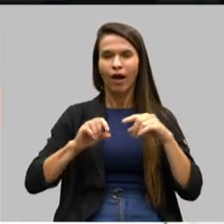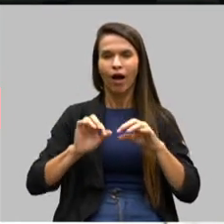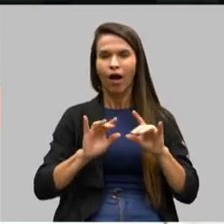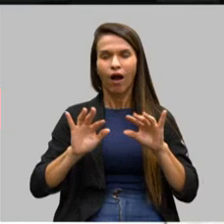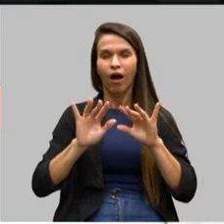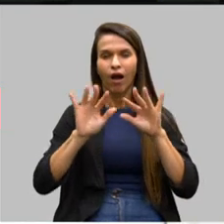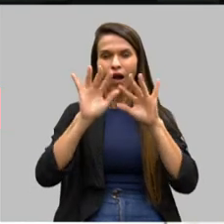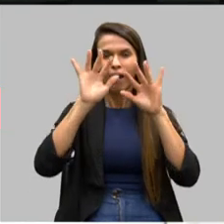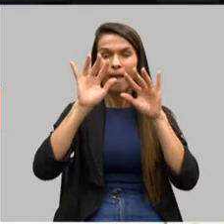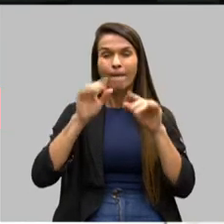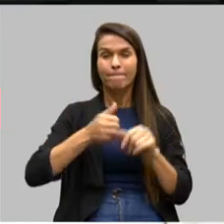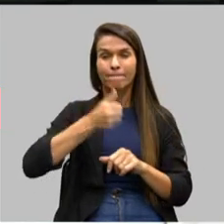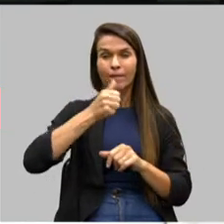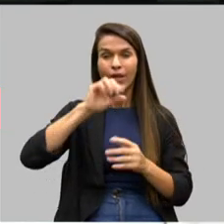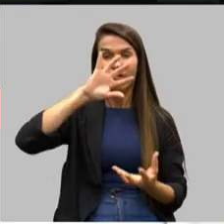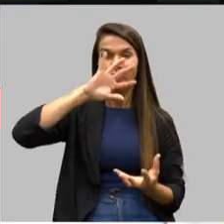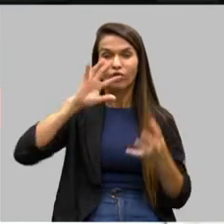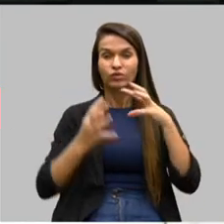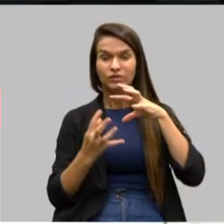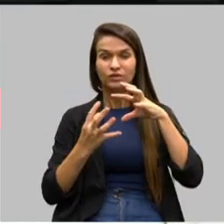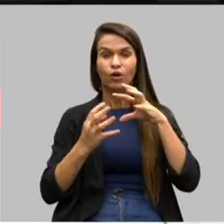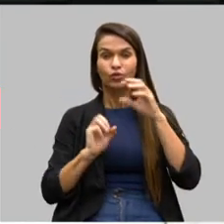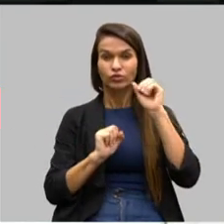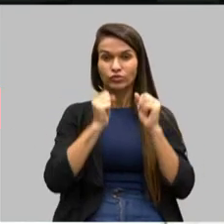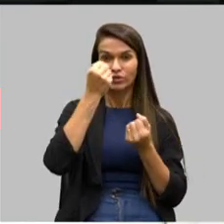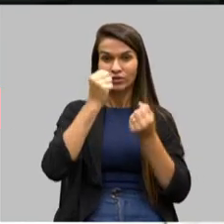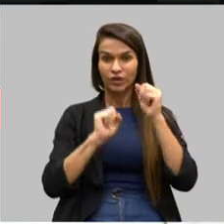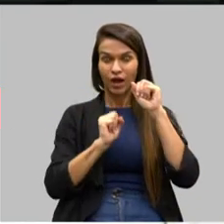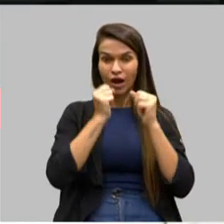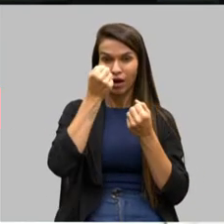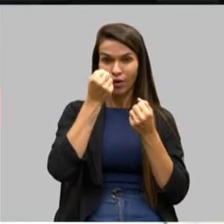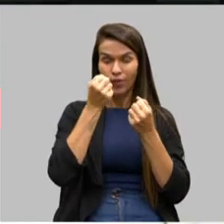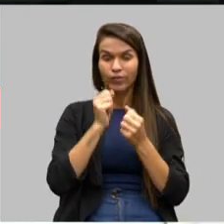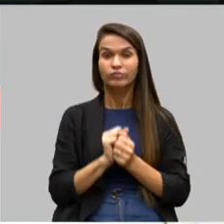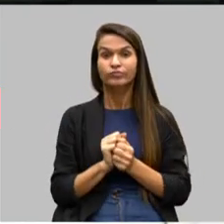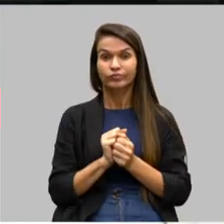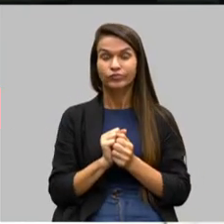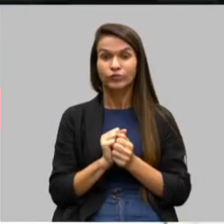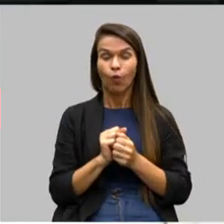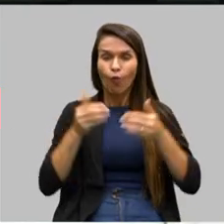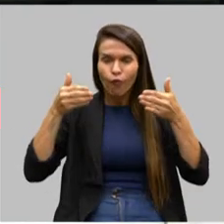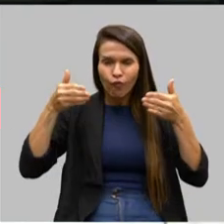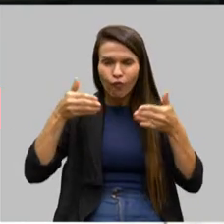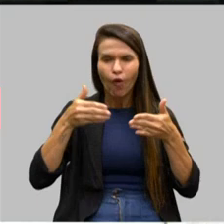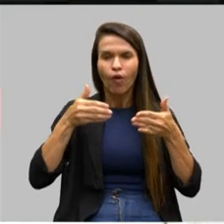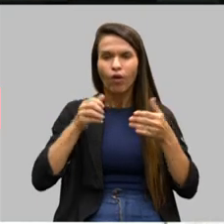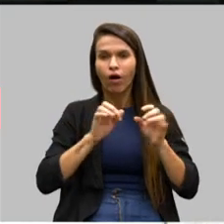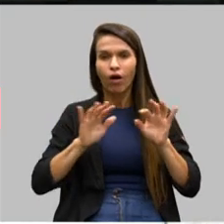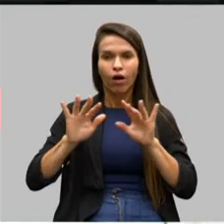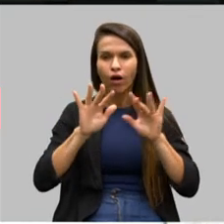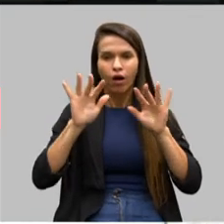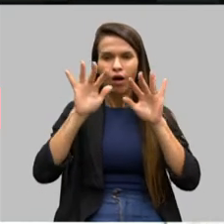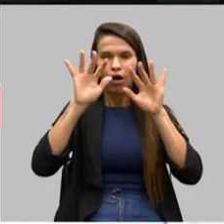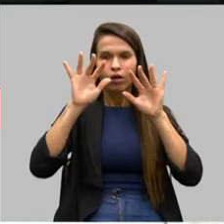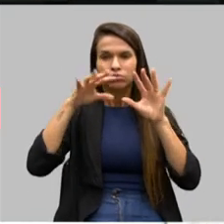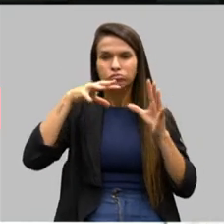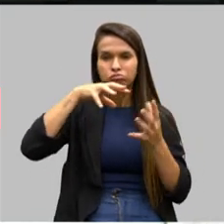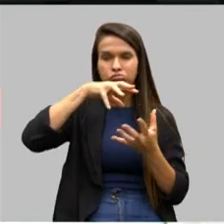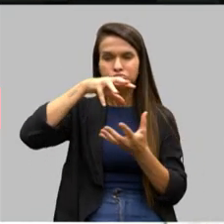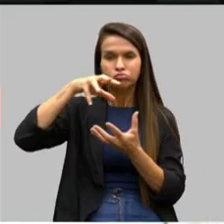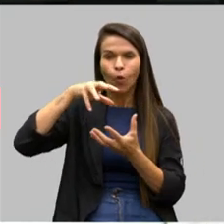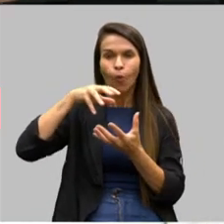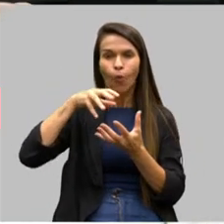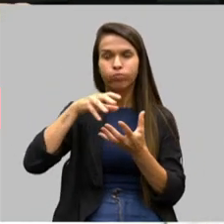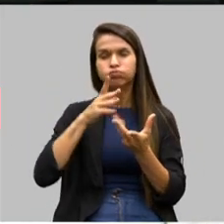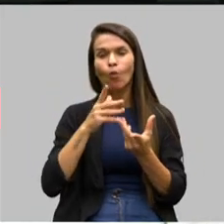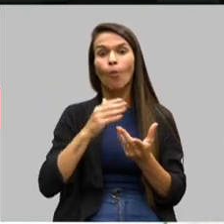Revolução Industrial. Com isso, a concentração de gases na atmosfera